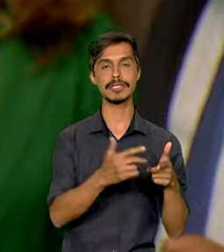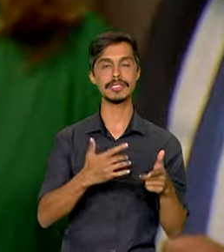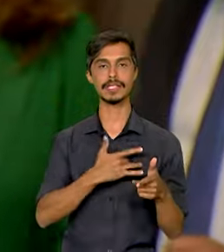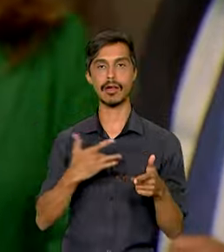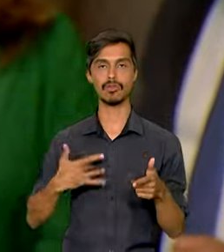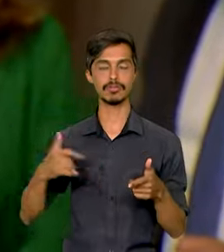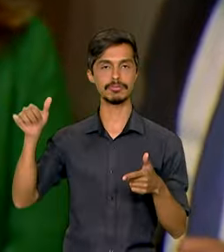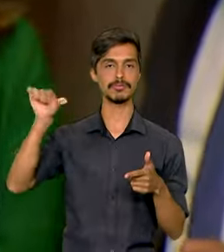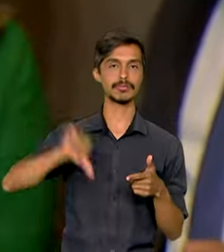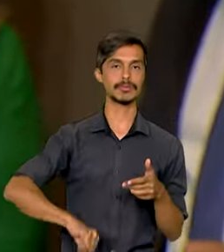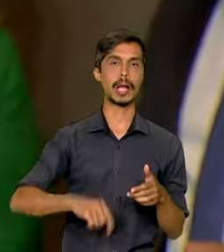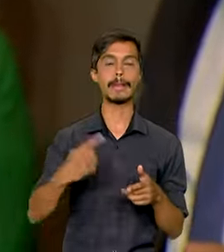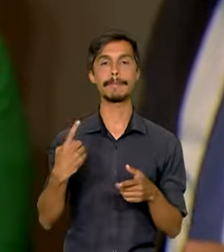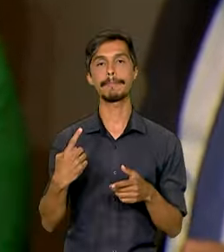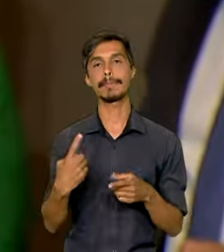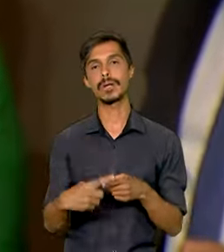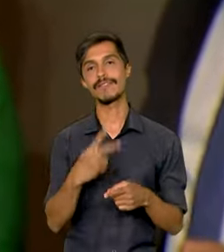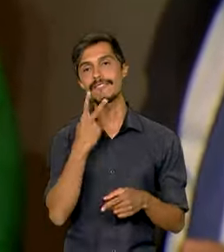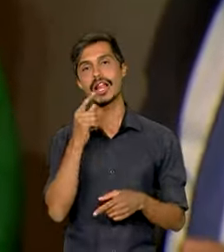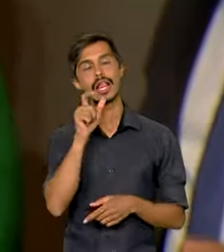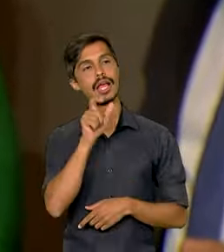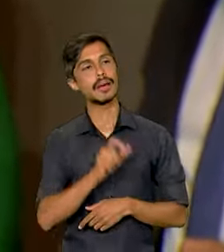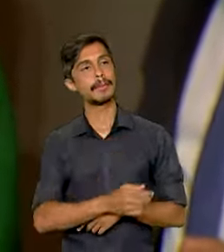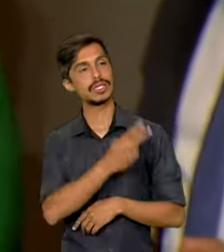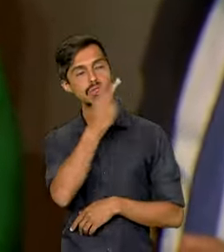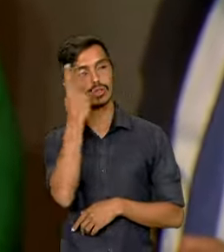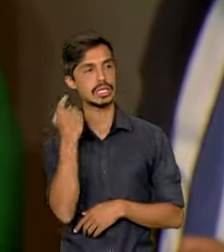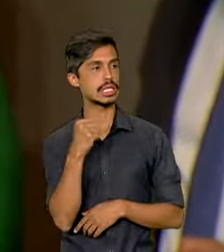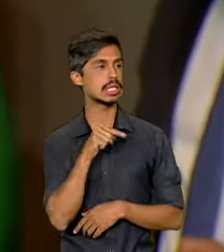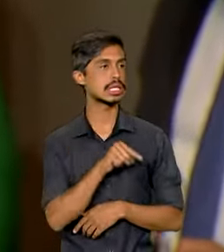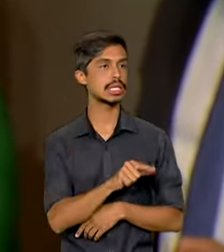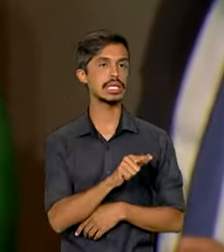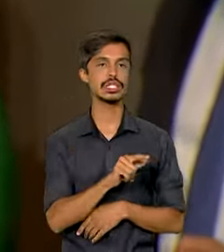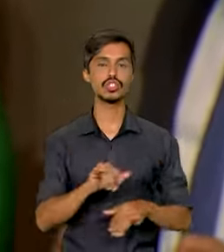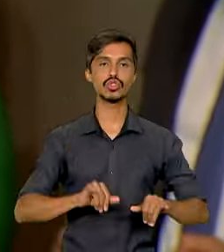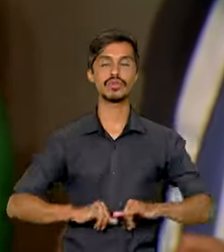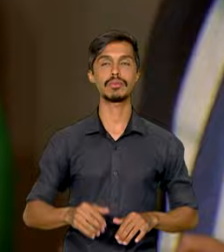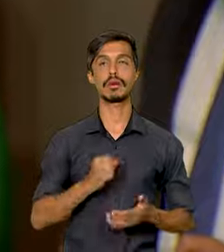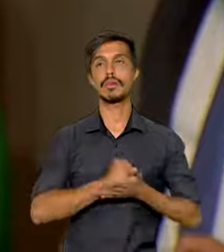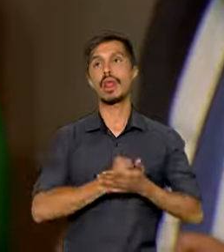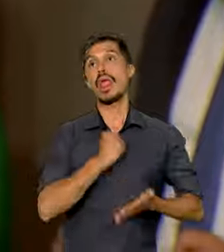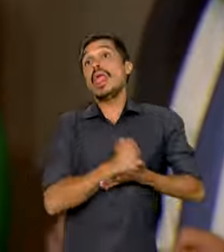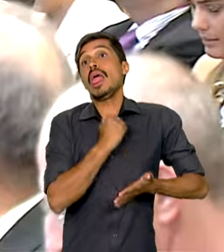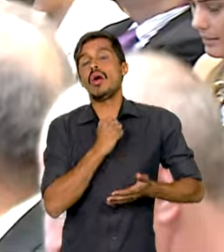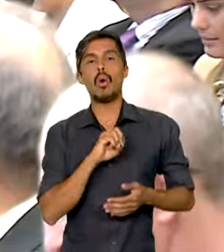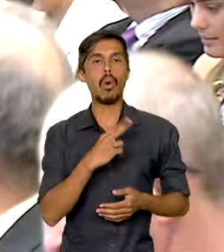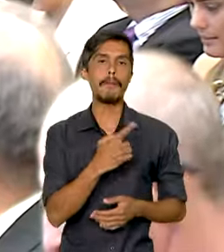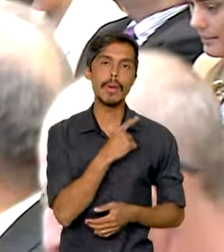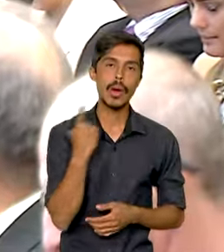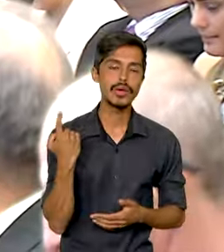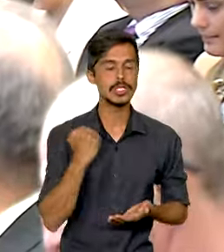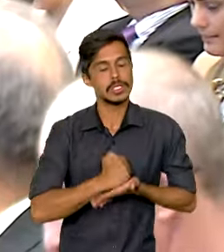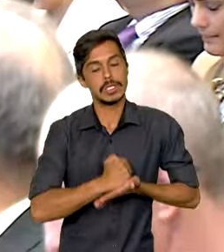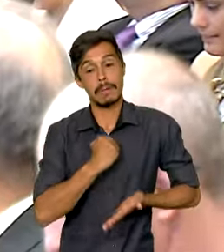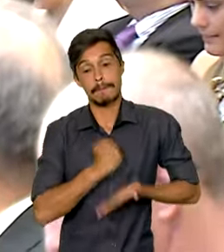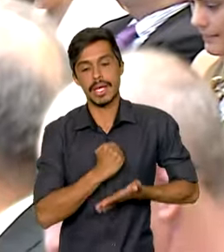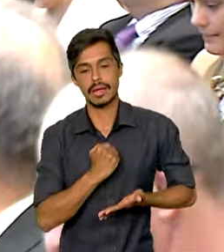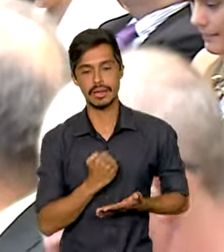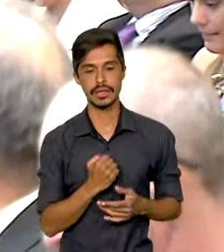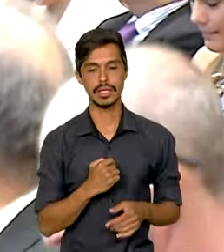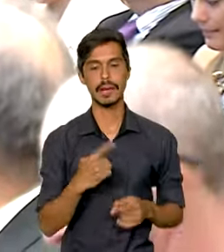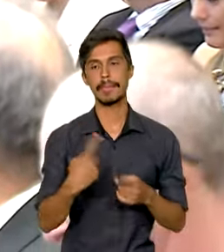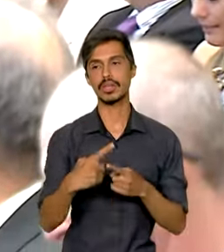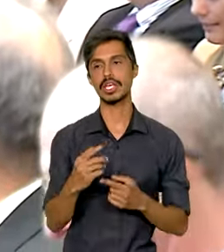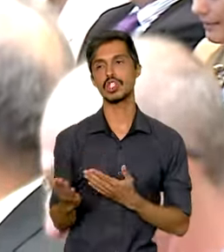muitas vezes se fala, não, uma pessoa que sofreu um infarto, ou mesmo morreu de um infarto mais jovem,